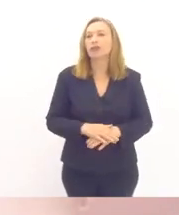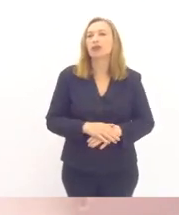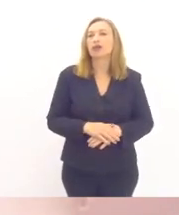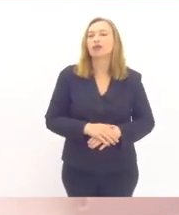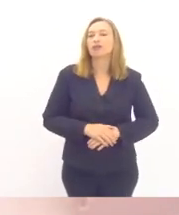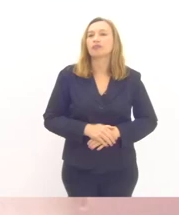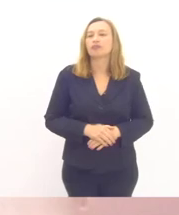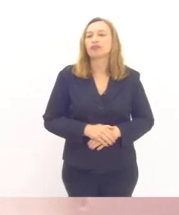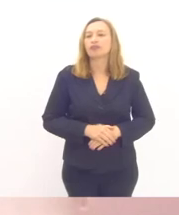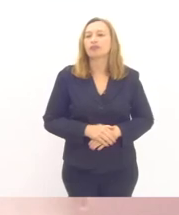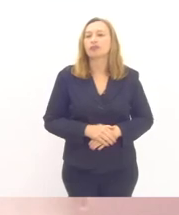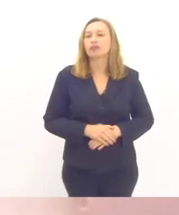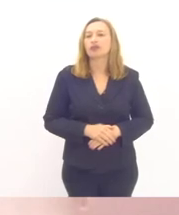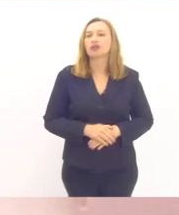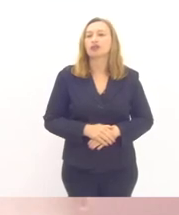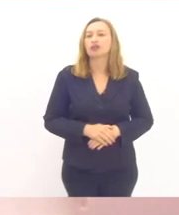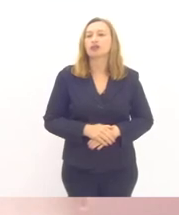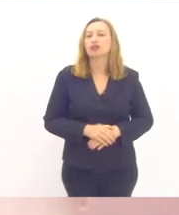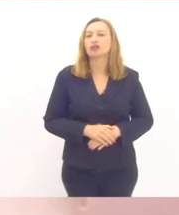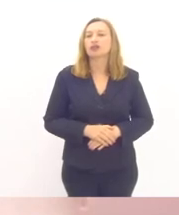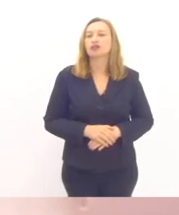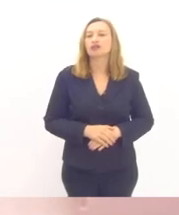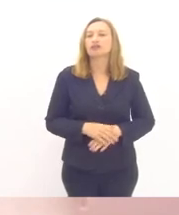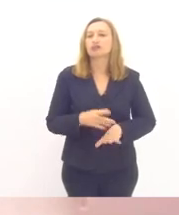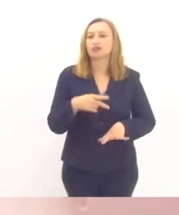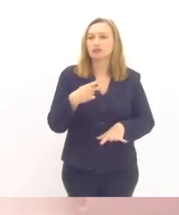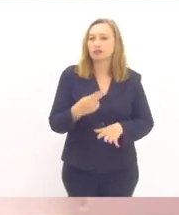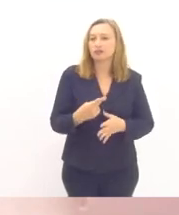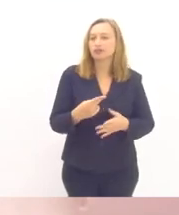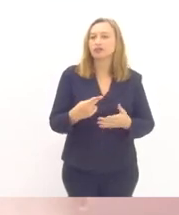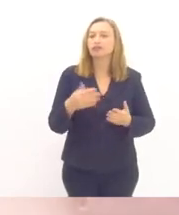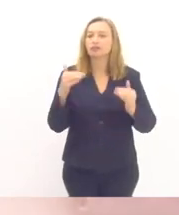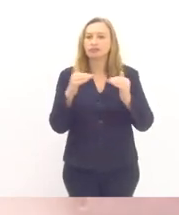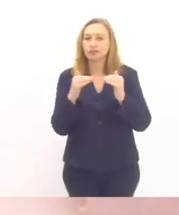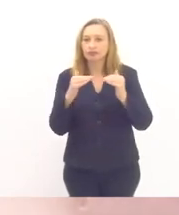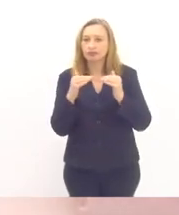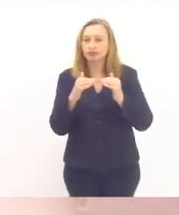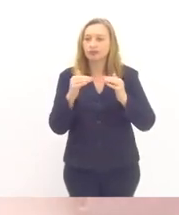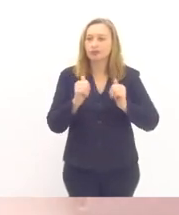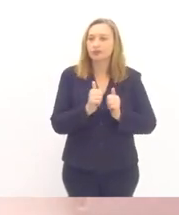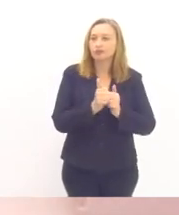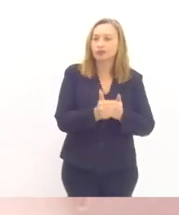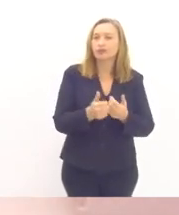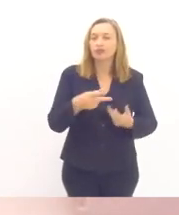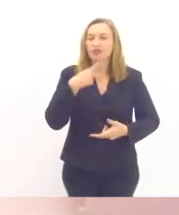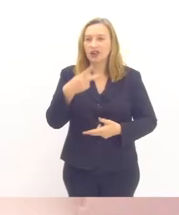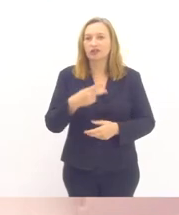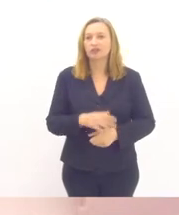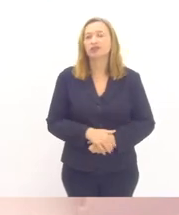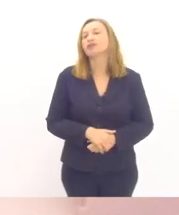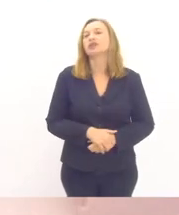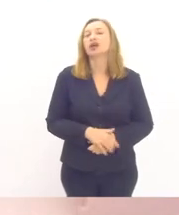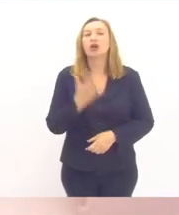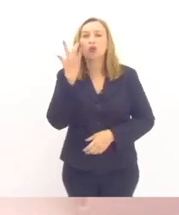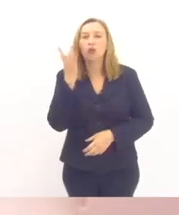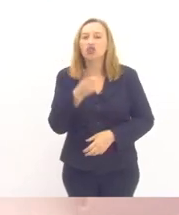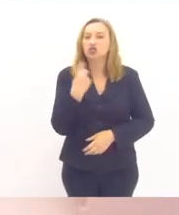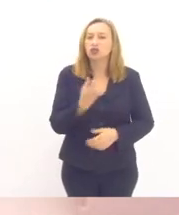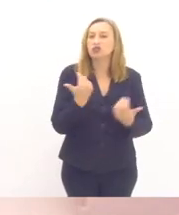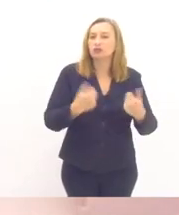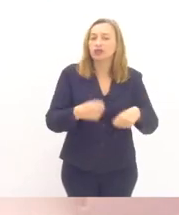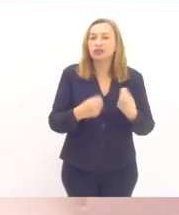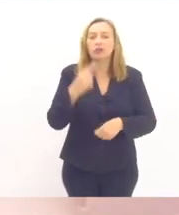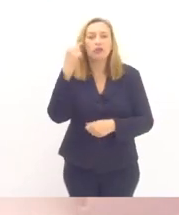portanto, queria fazer aqui essa manifestação e concordar com os encaminhamentos para dizer o seguinte, eu acho que a gente precisa,